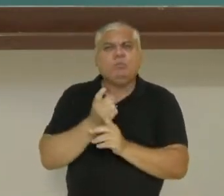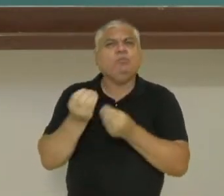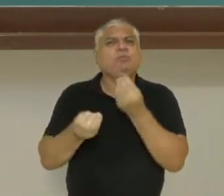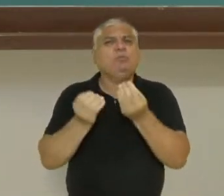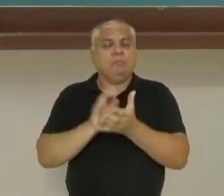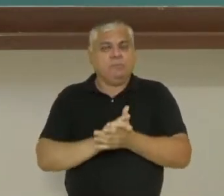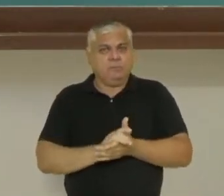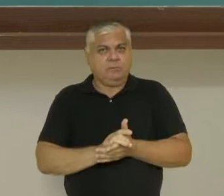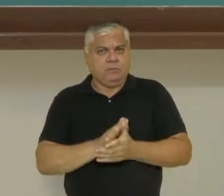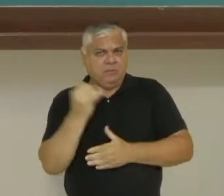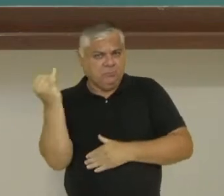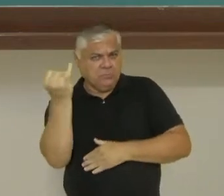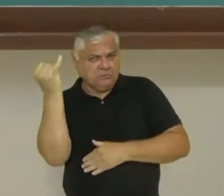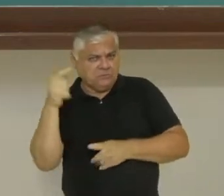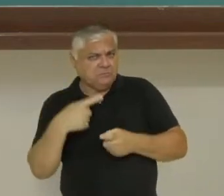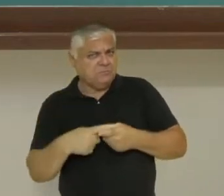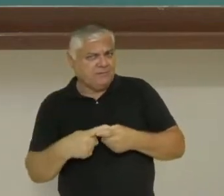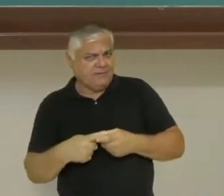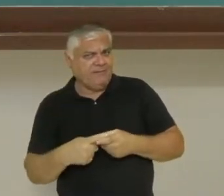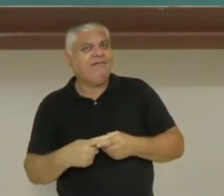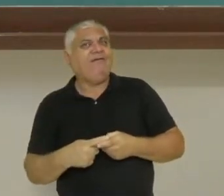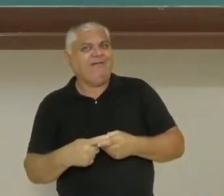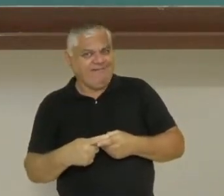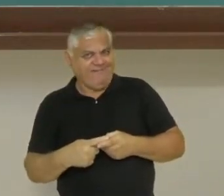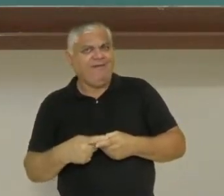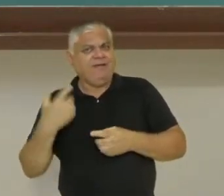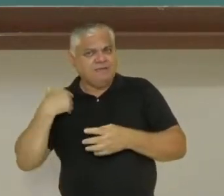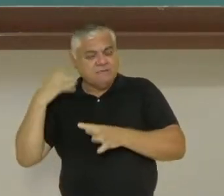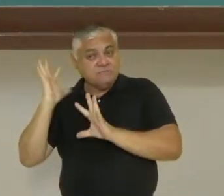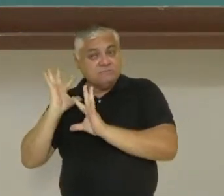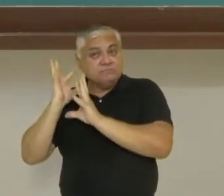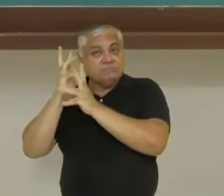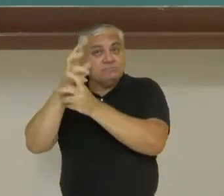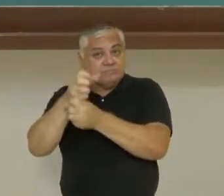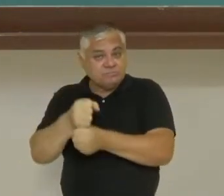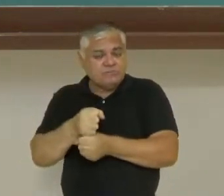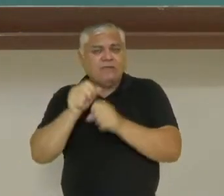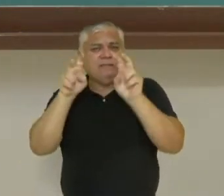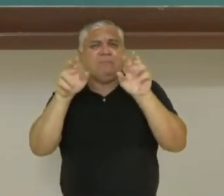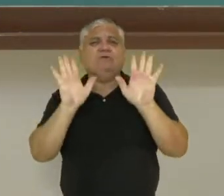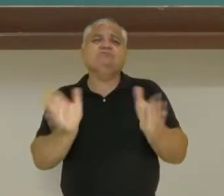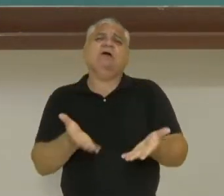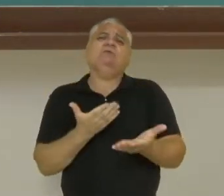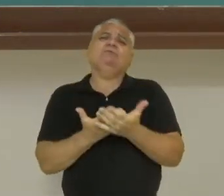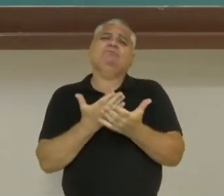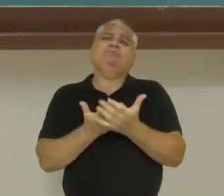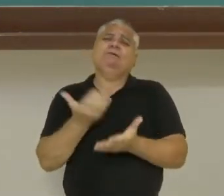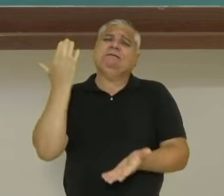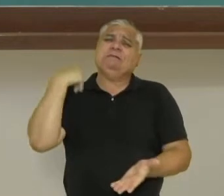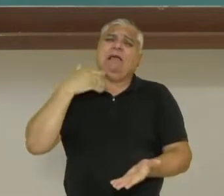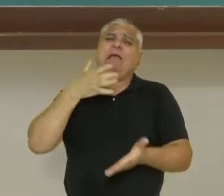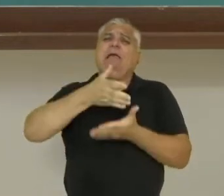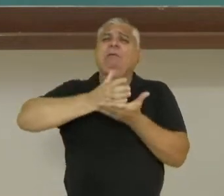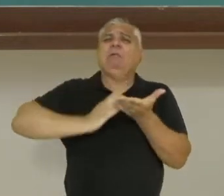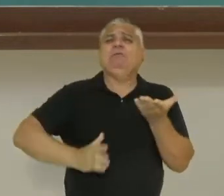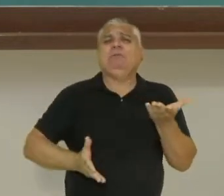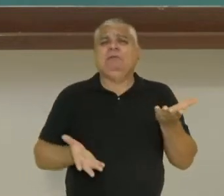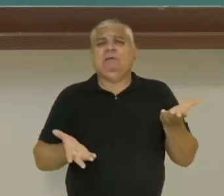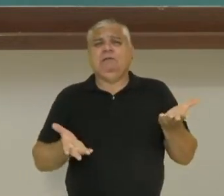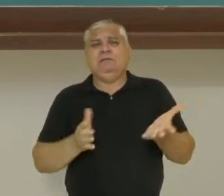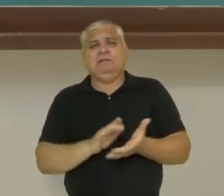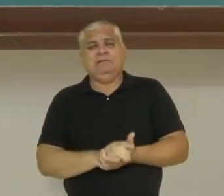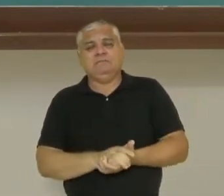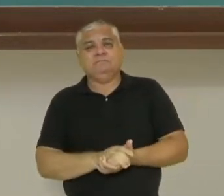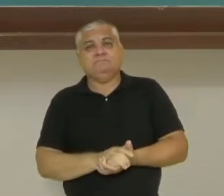que é importante, professora, eu resgatar este assunto se eu já estudei, se eu já fui aprovado? Veja